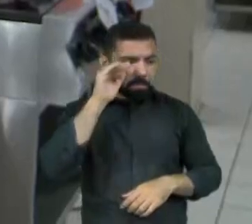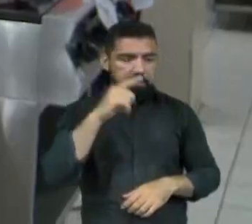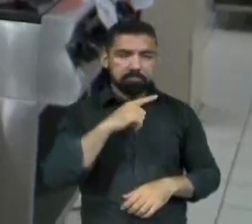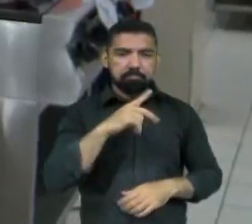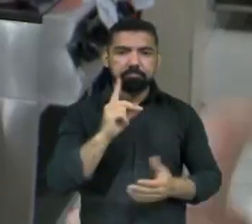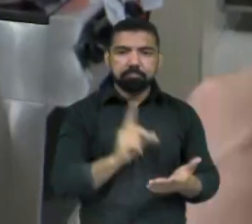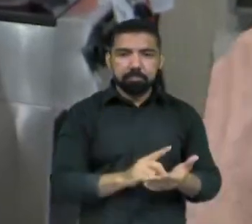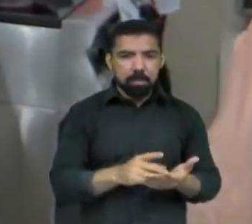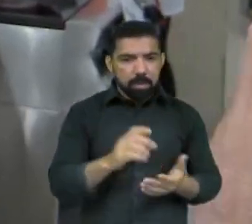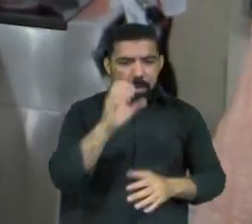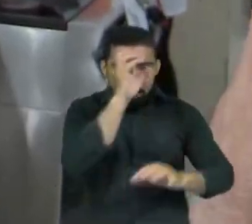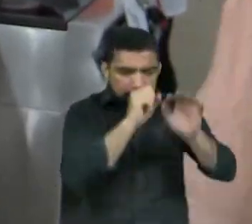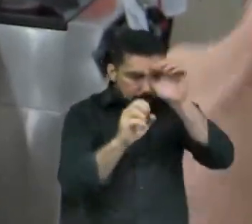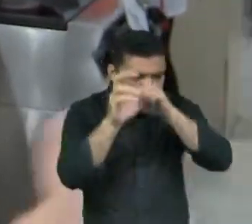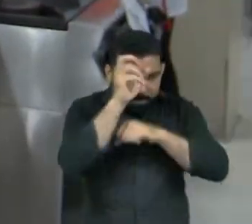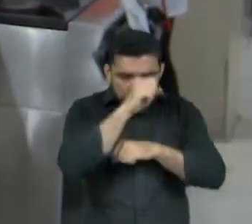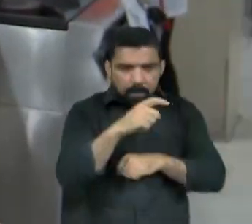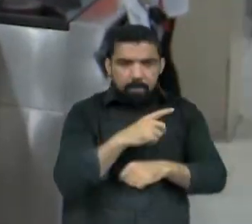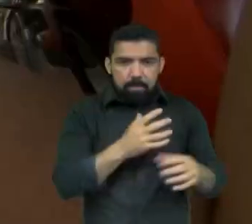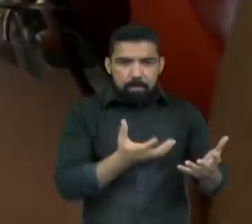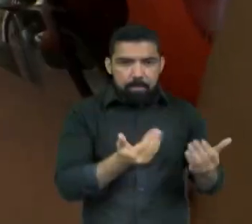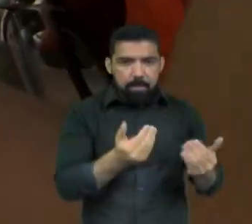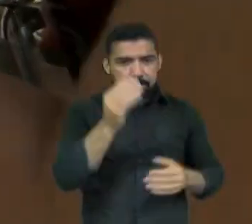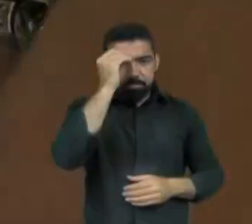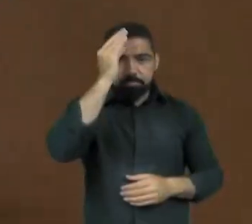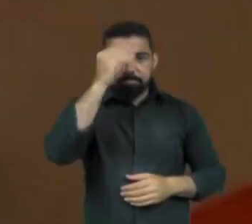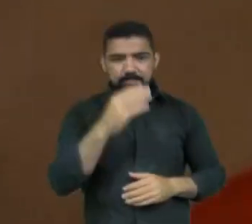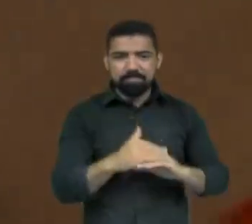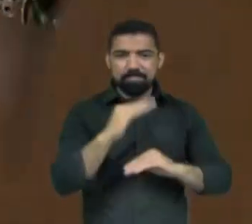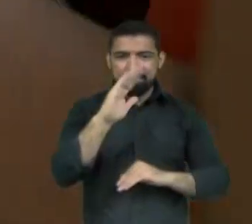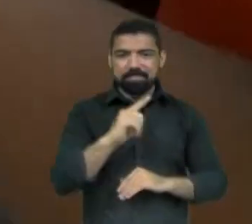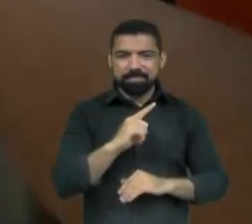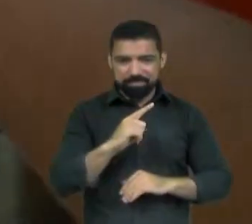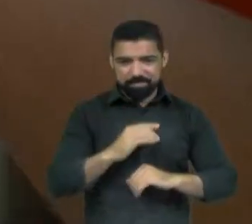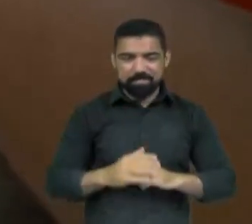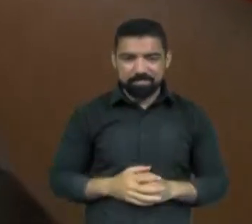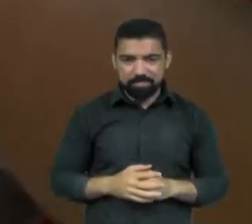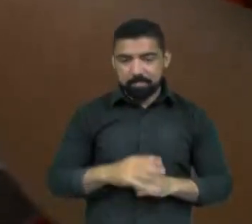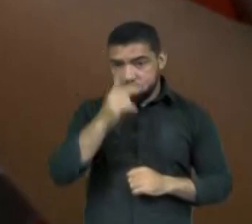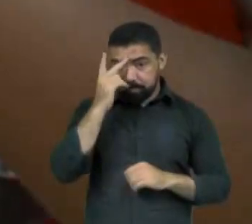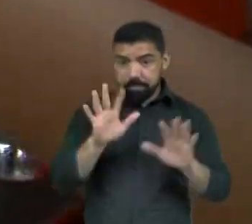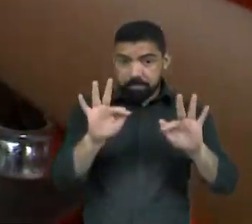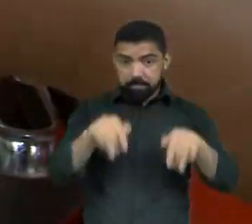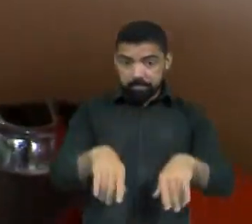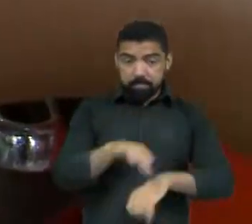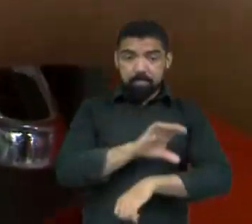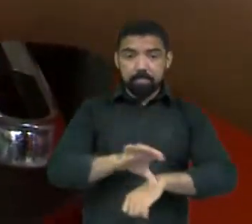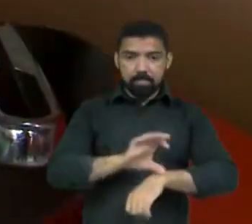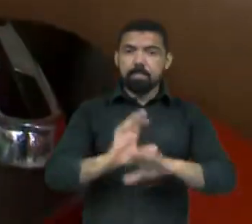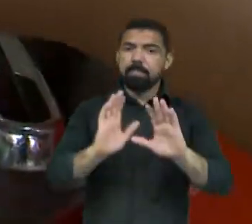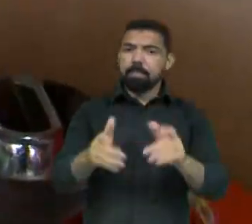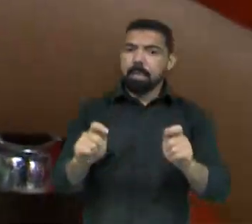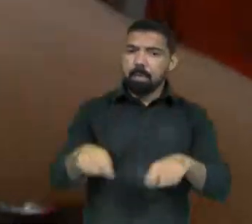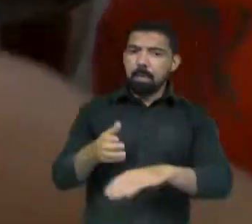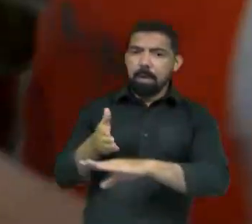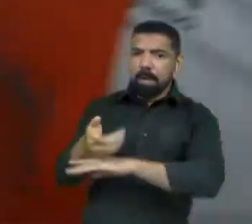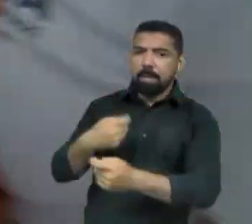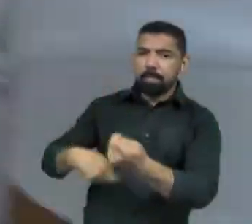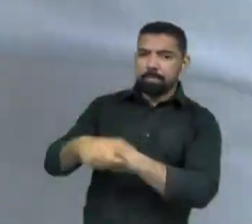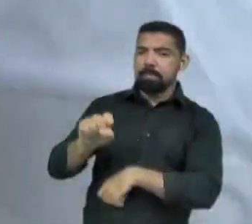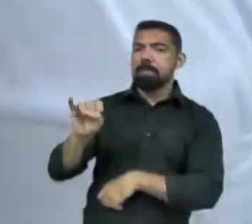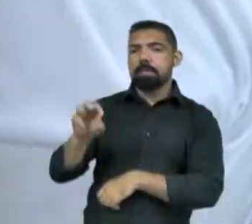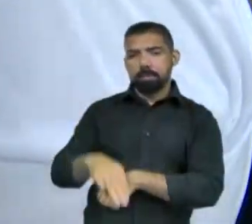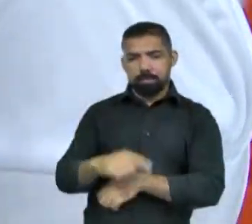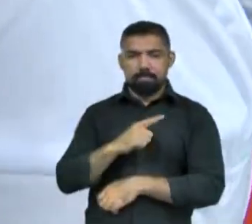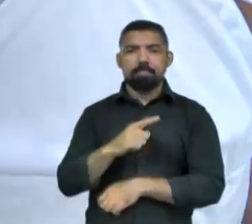E sedentos por aprendizado, né? Então as pessoas, quando terminam o curso aqui, estão aptas para o mercado de trabalho? Estão aptas para o mercado